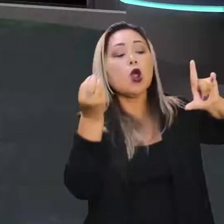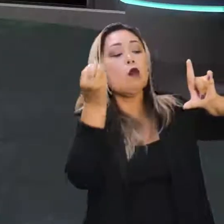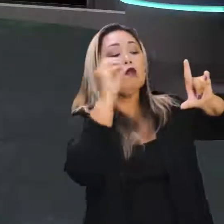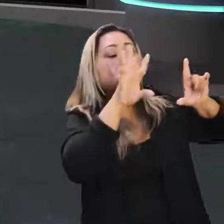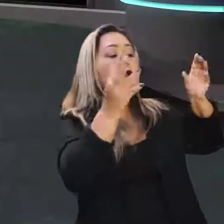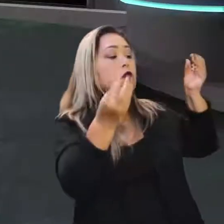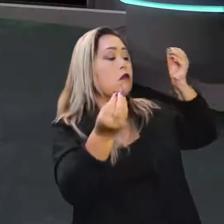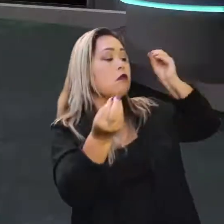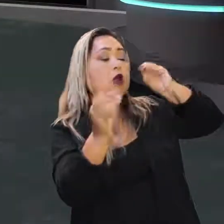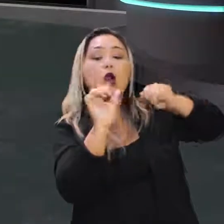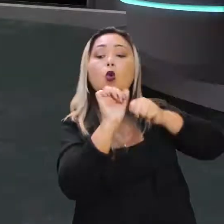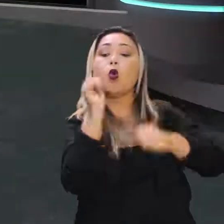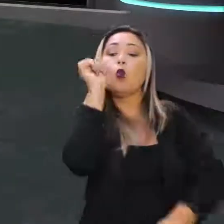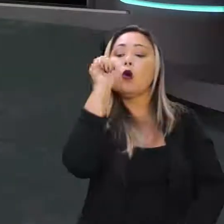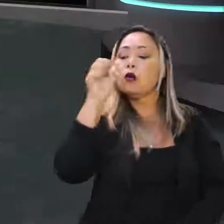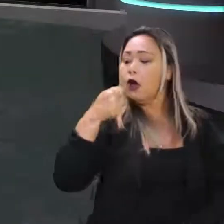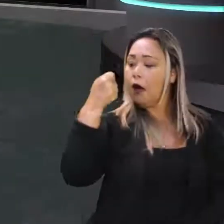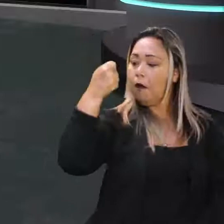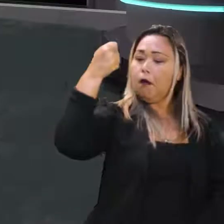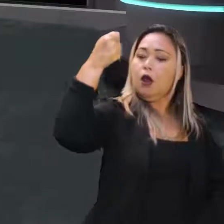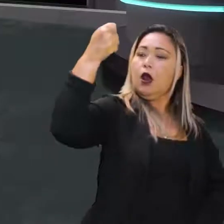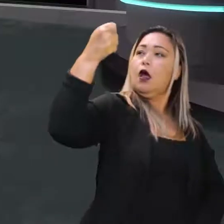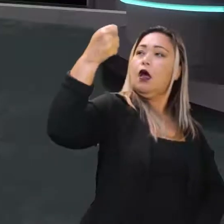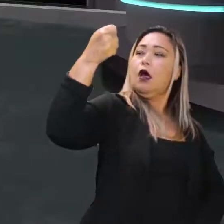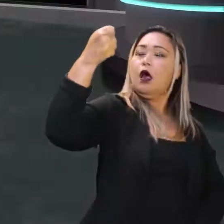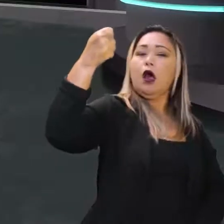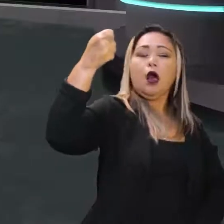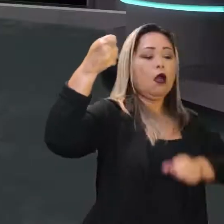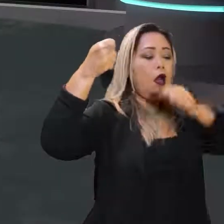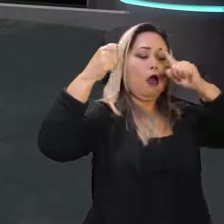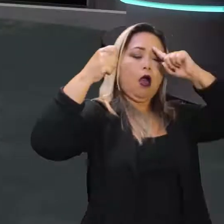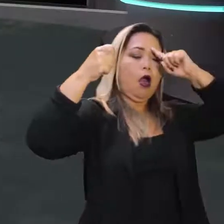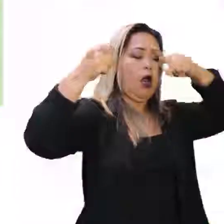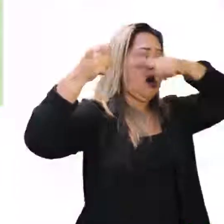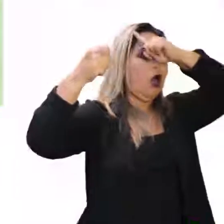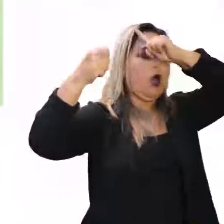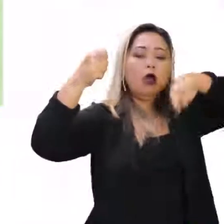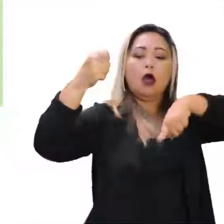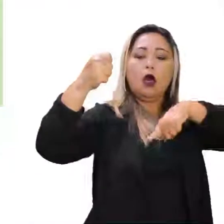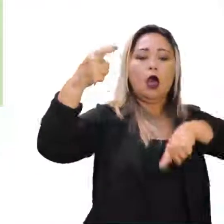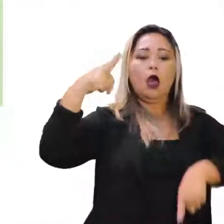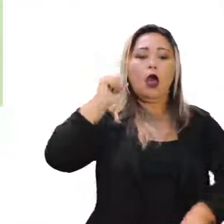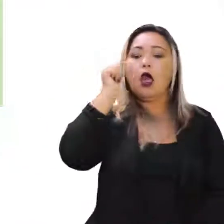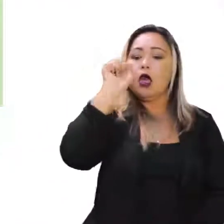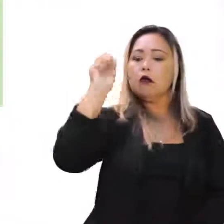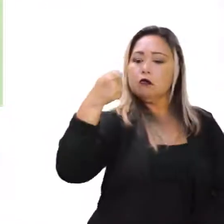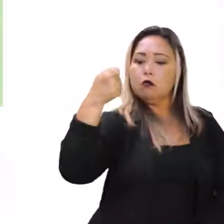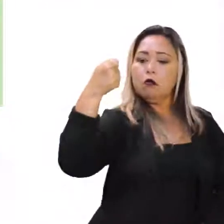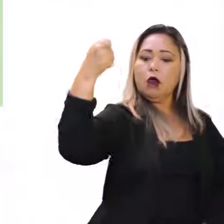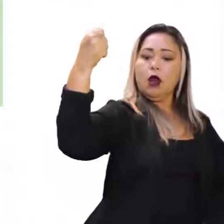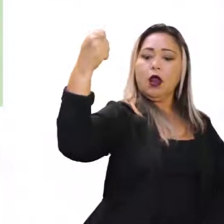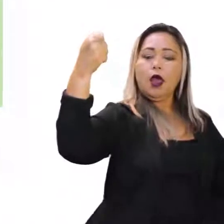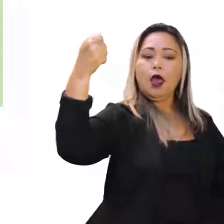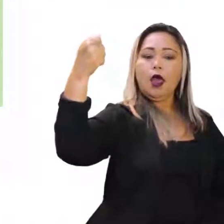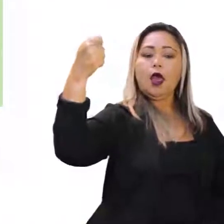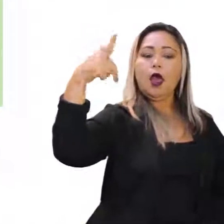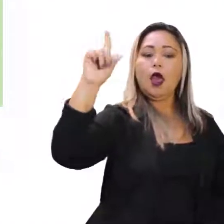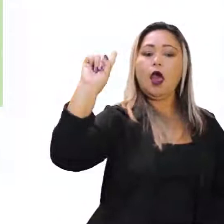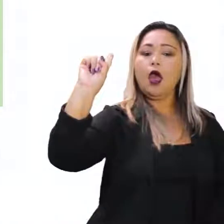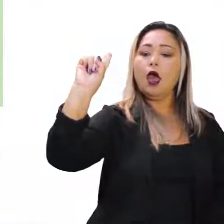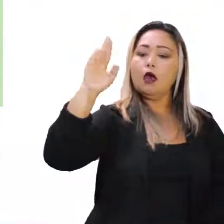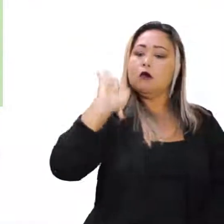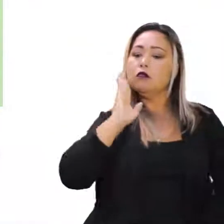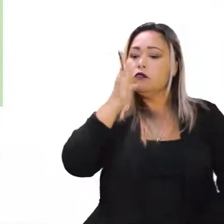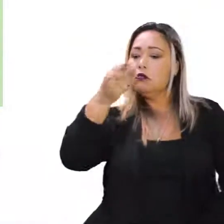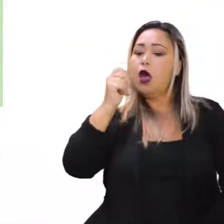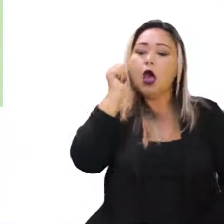colocou uma mulher dominando toda a ação. Vamos ver lá a obra de novo. Isso. Né? E está ao